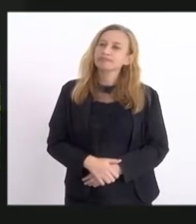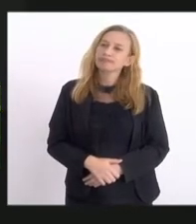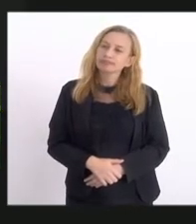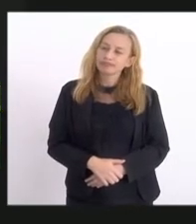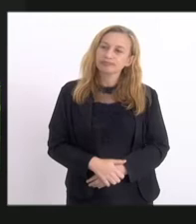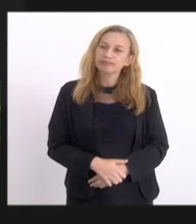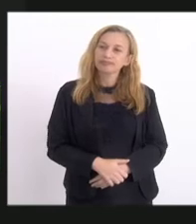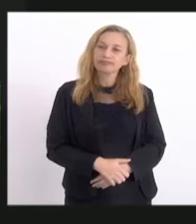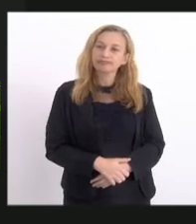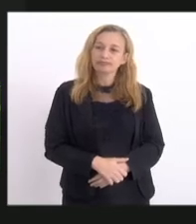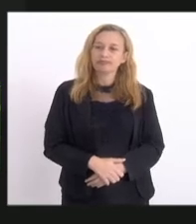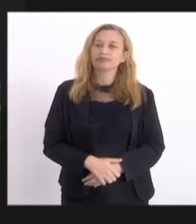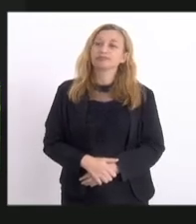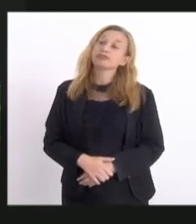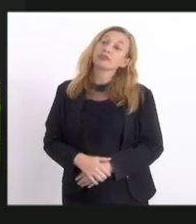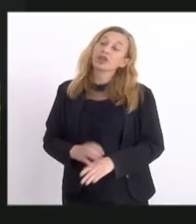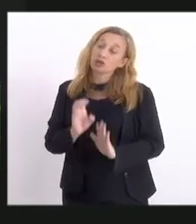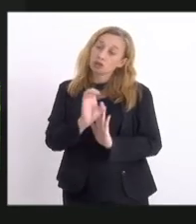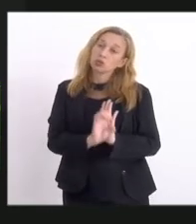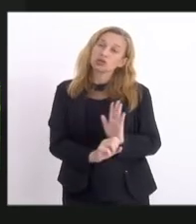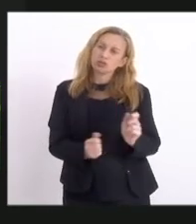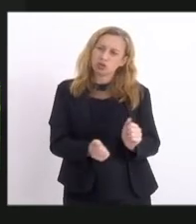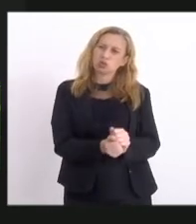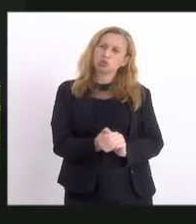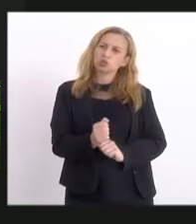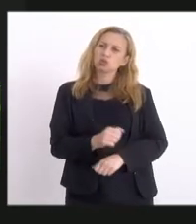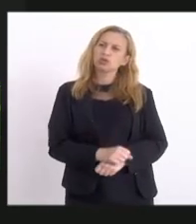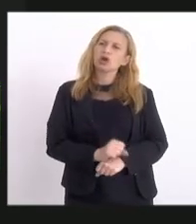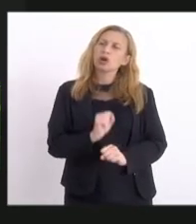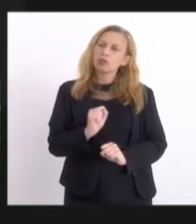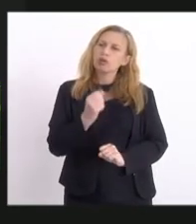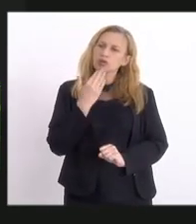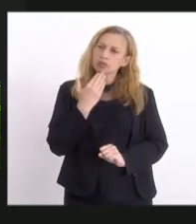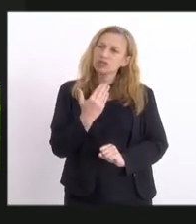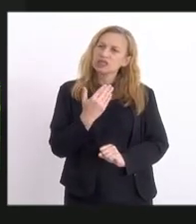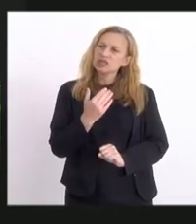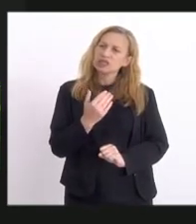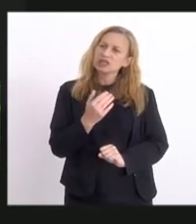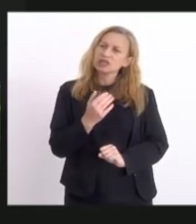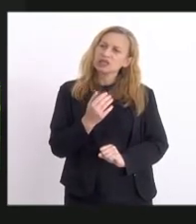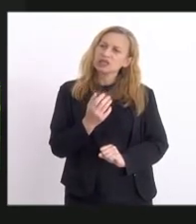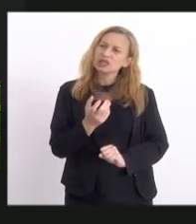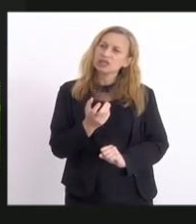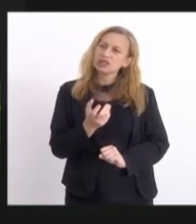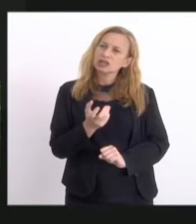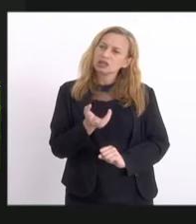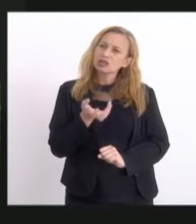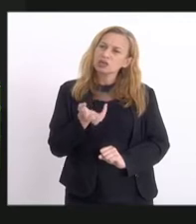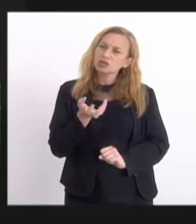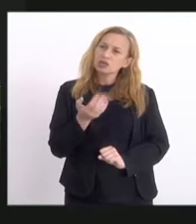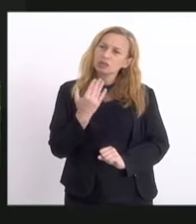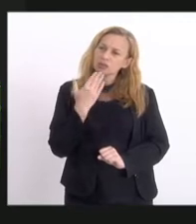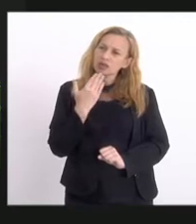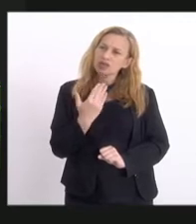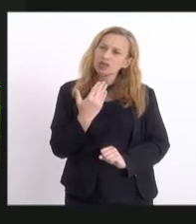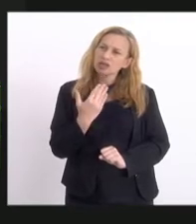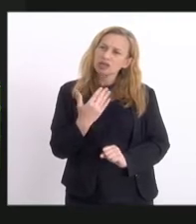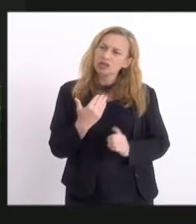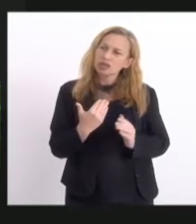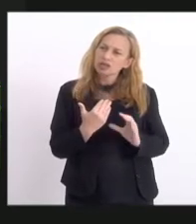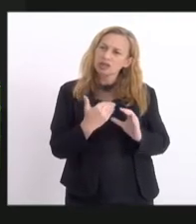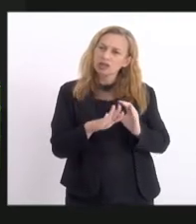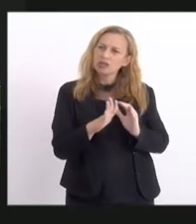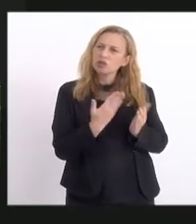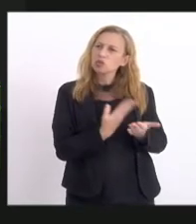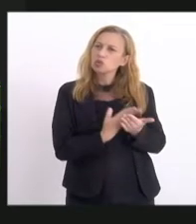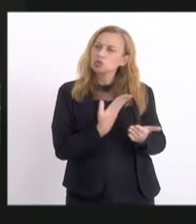eu só deu parecer pelas emendas. Eu posso pedir aqui, se você se quiser, eu posso pedir para ele encaminhar o